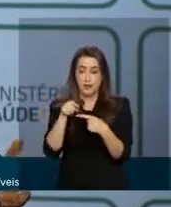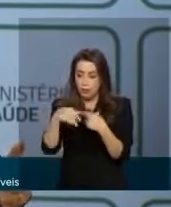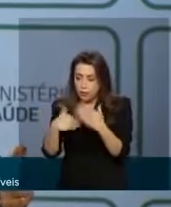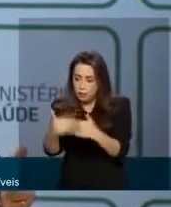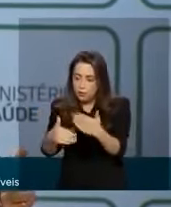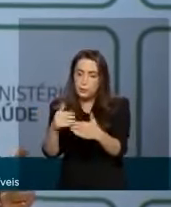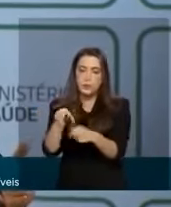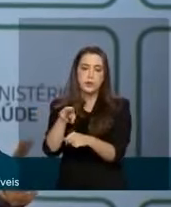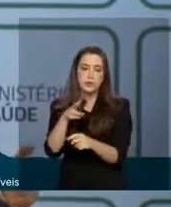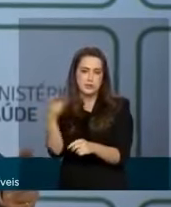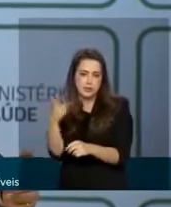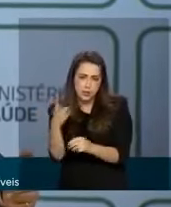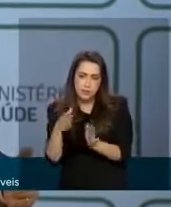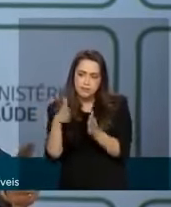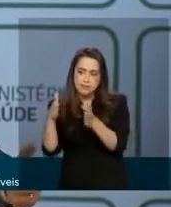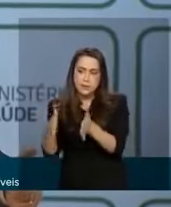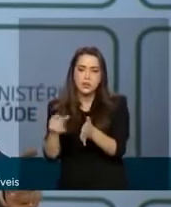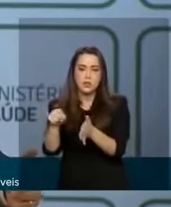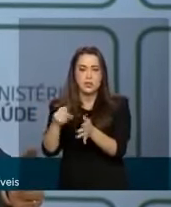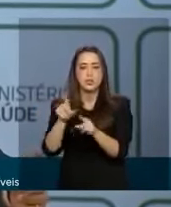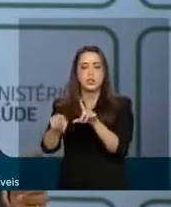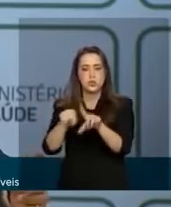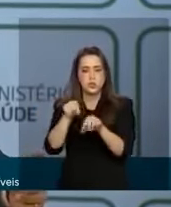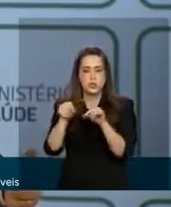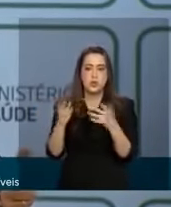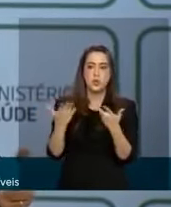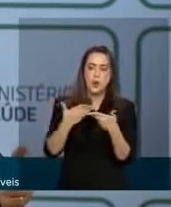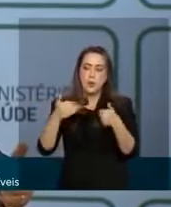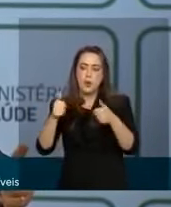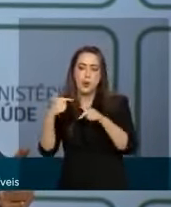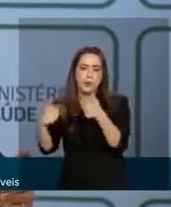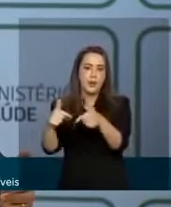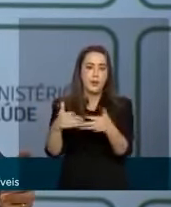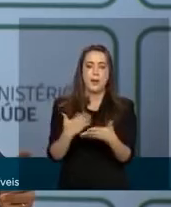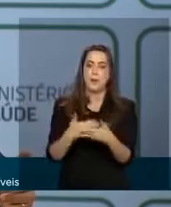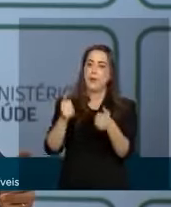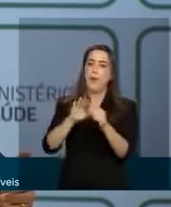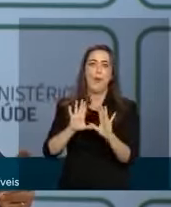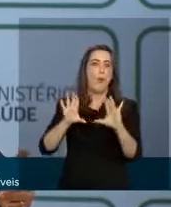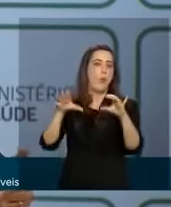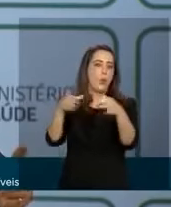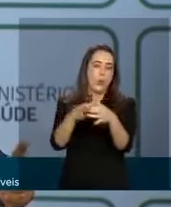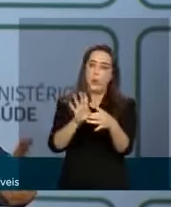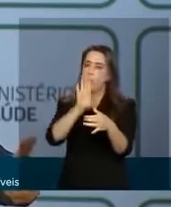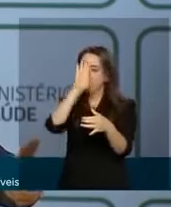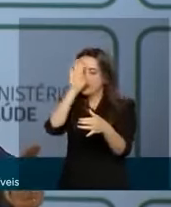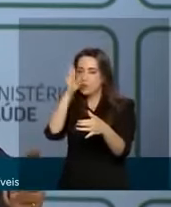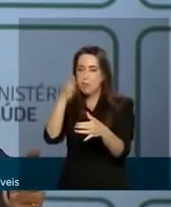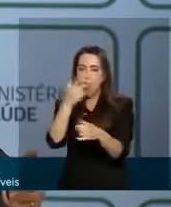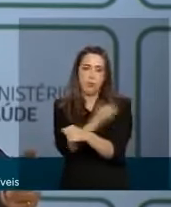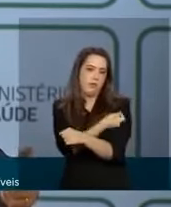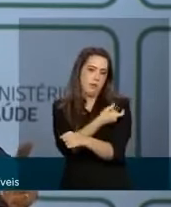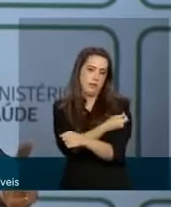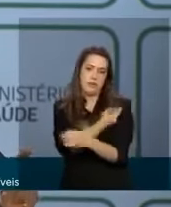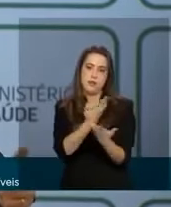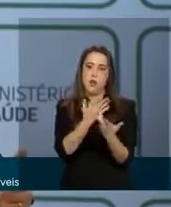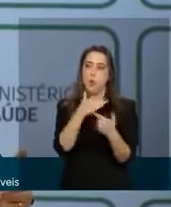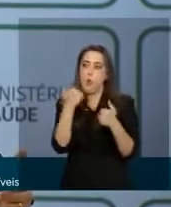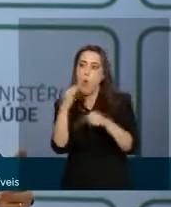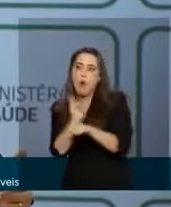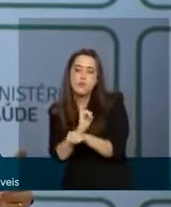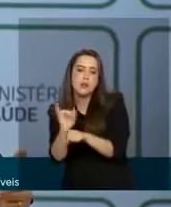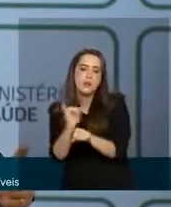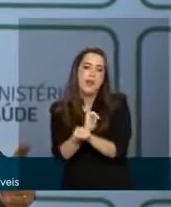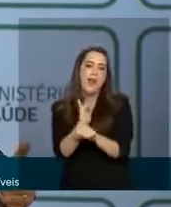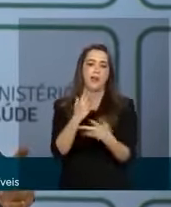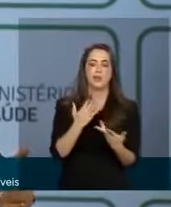poder direcionar quais são as medidas mais adequadas, qual é o público-alvo mais adequado, qual é a estratégia, se